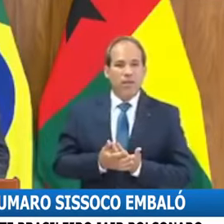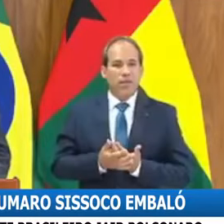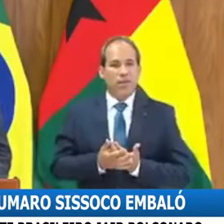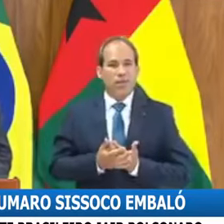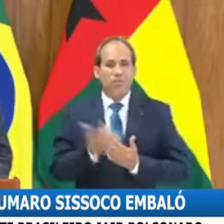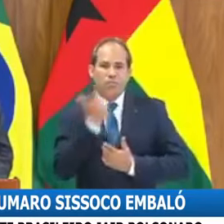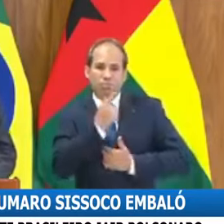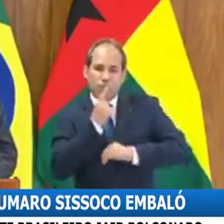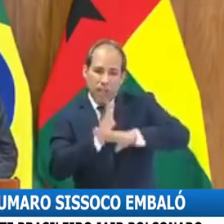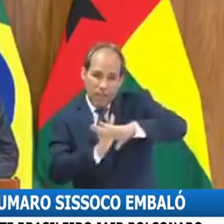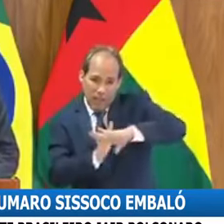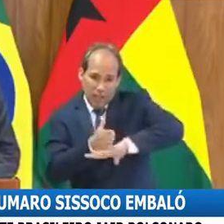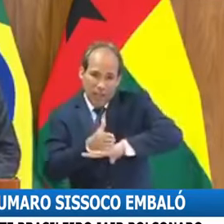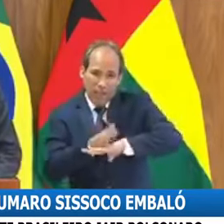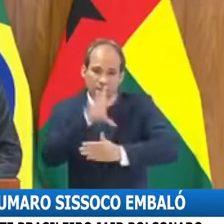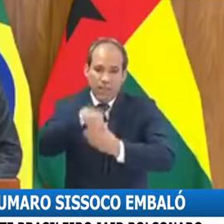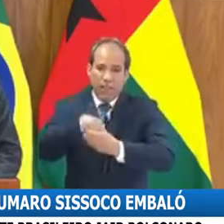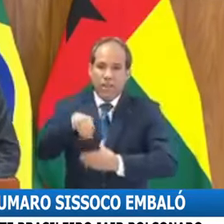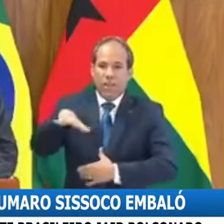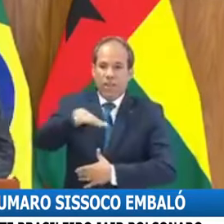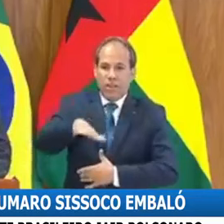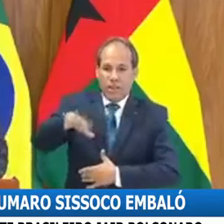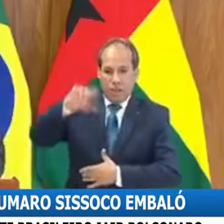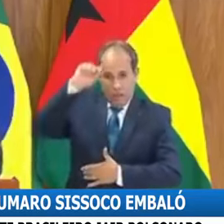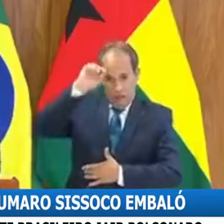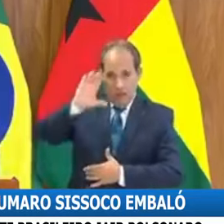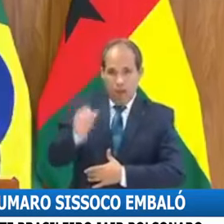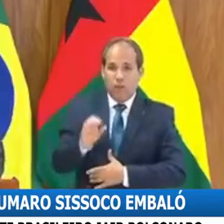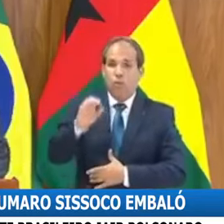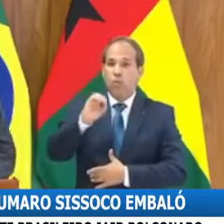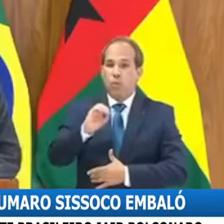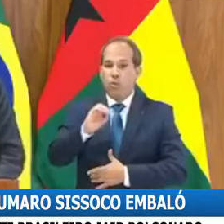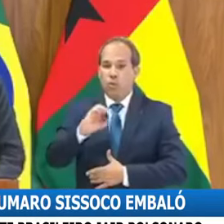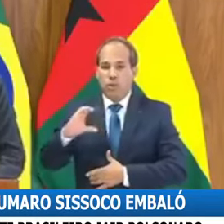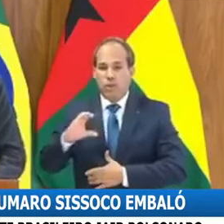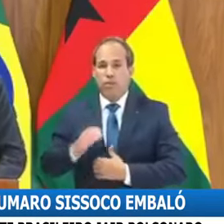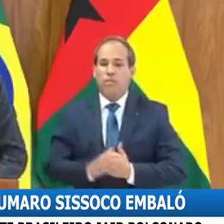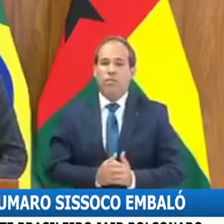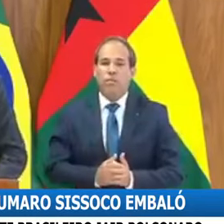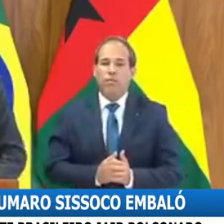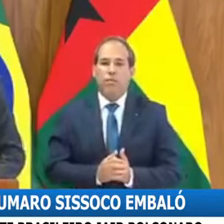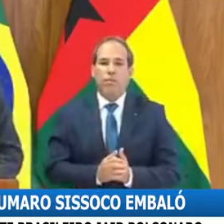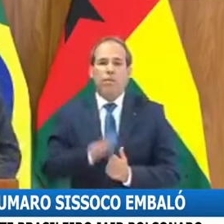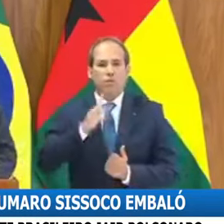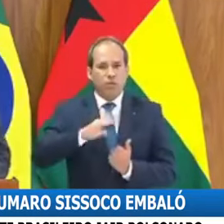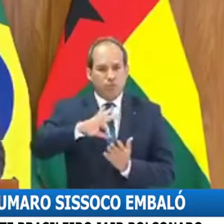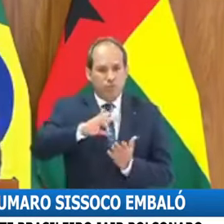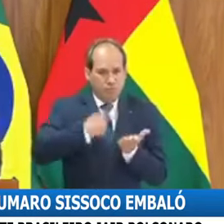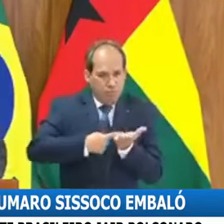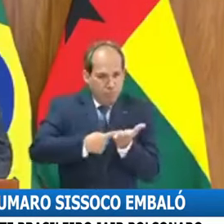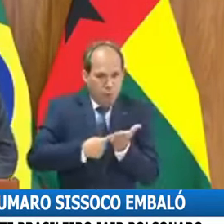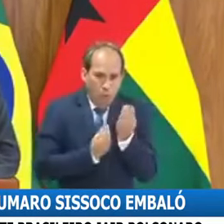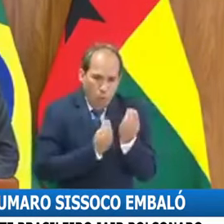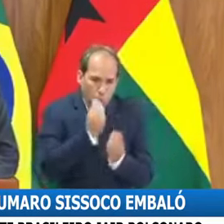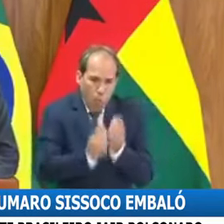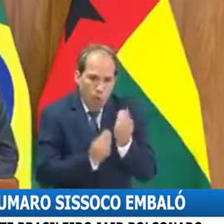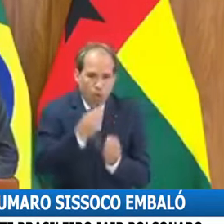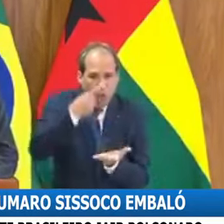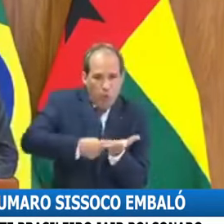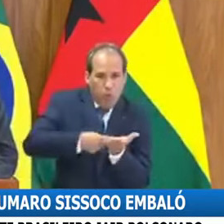porta de entrada para a África ocidental já assumiu o compromisso com ele